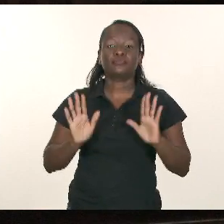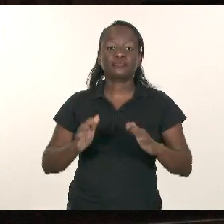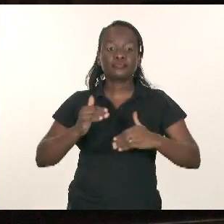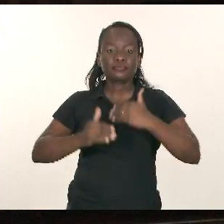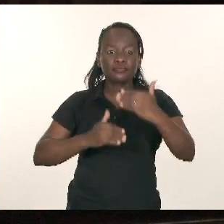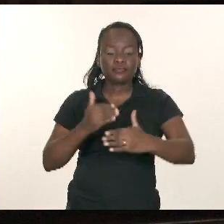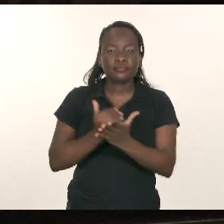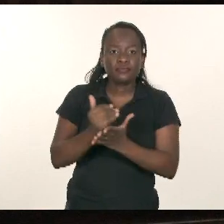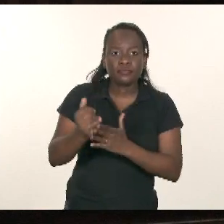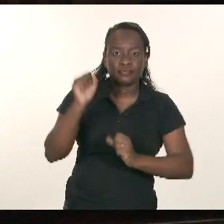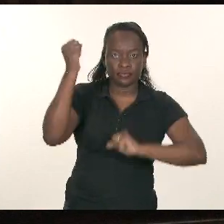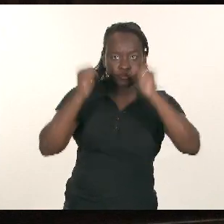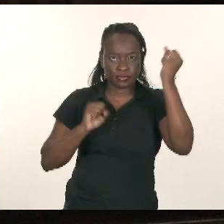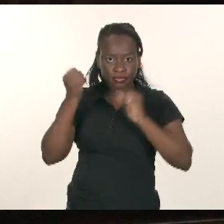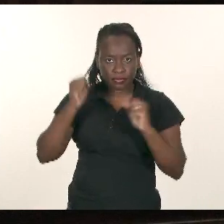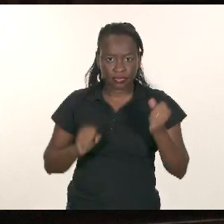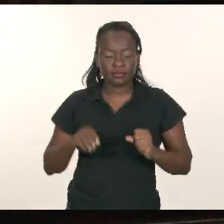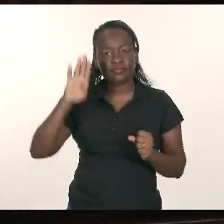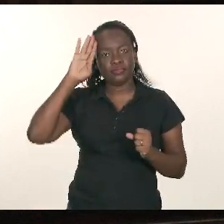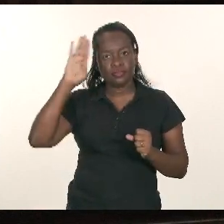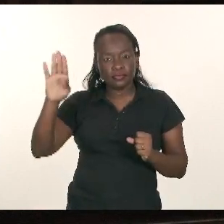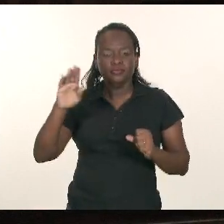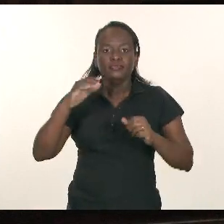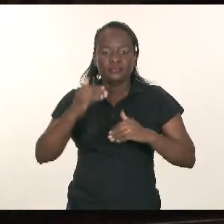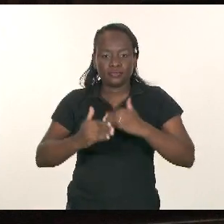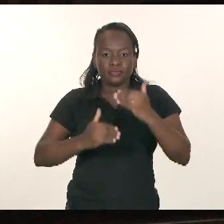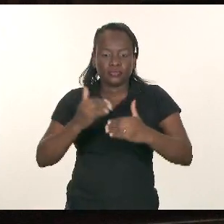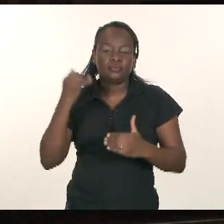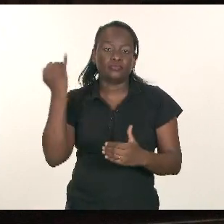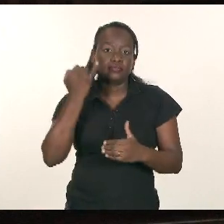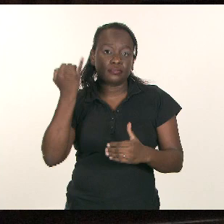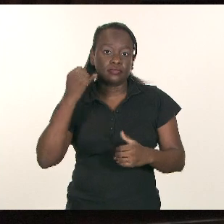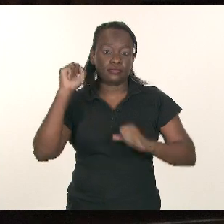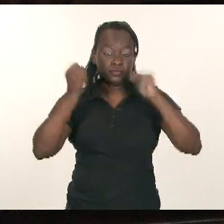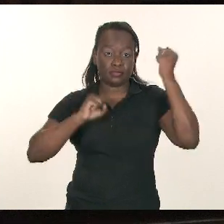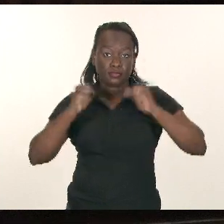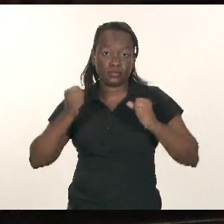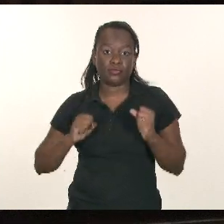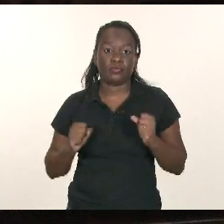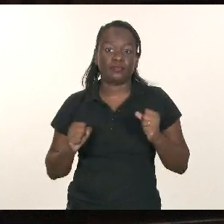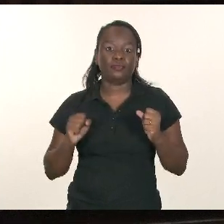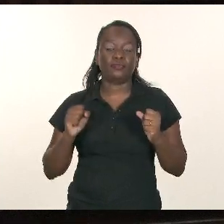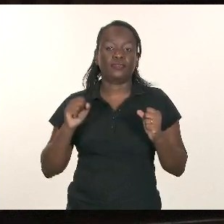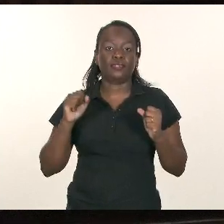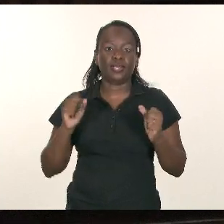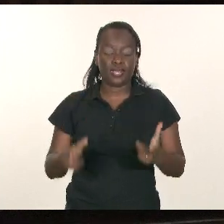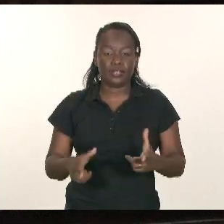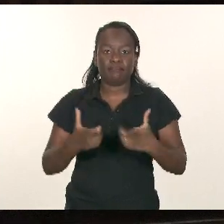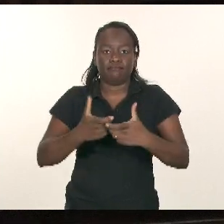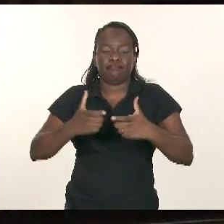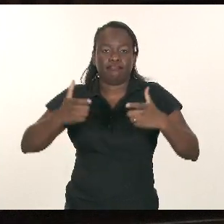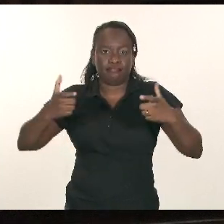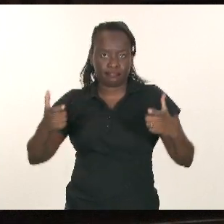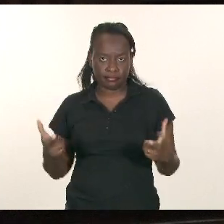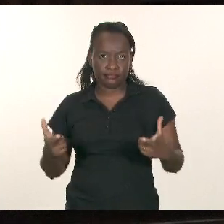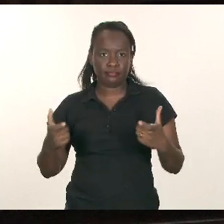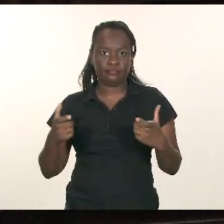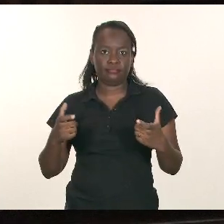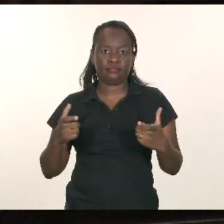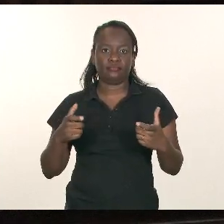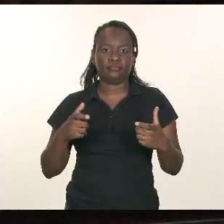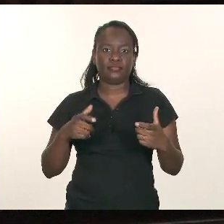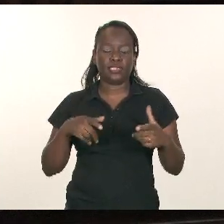de industrialização, sobretudo num ciclo importante da industrialização, no ciclo alargado, que vai